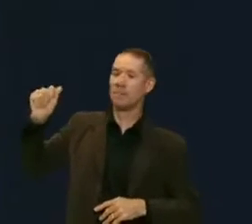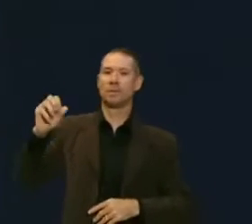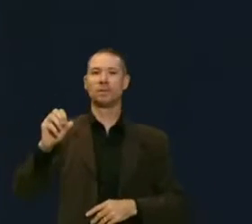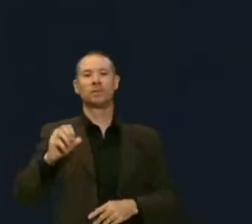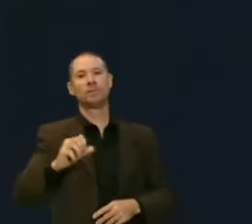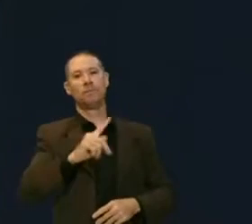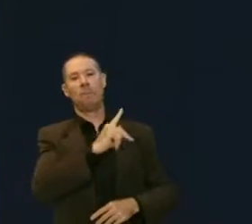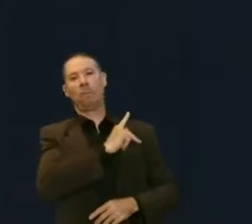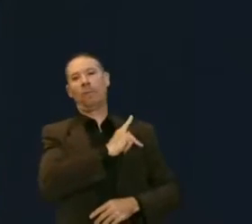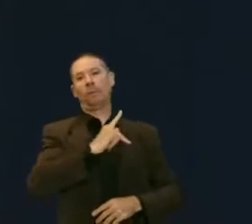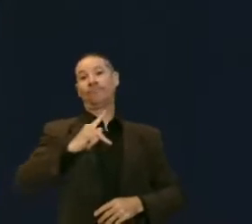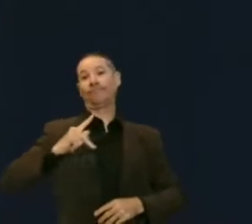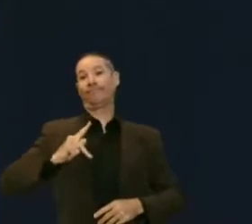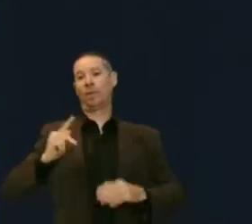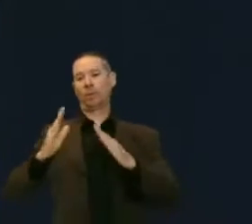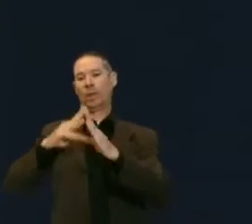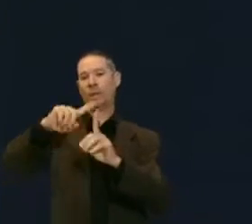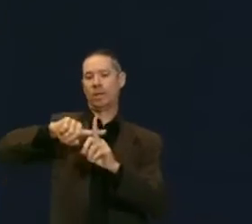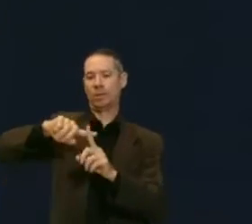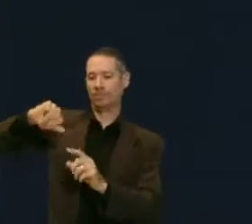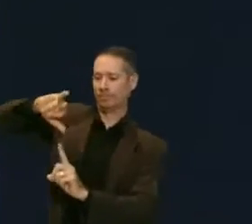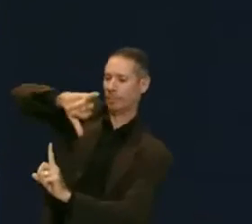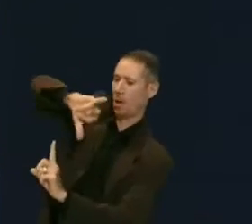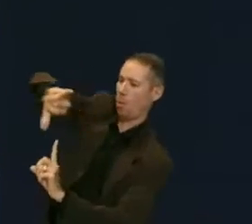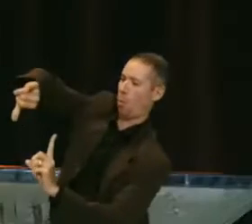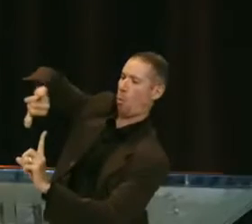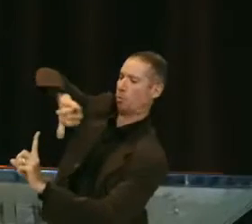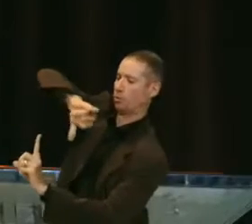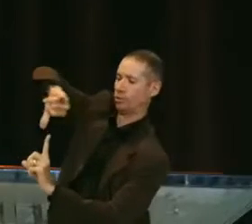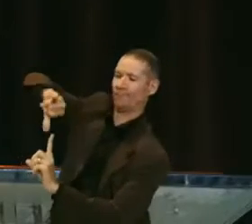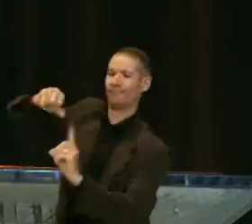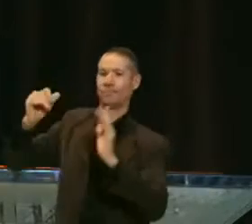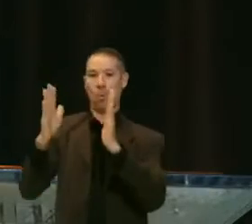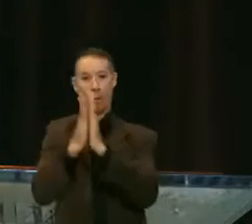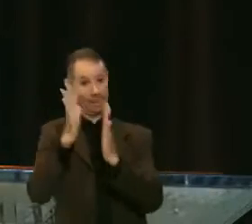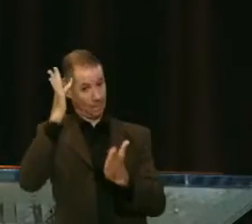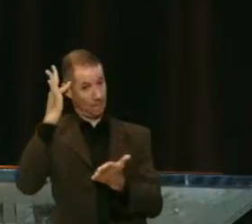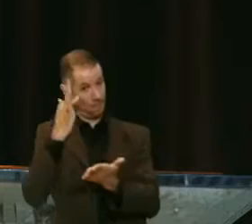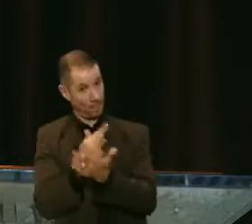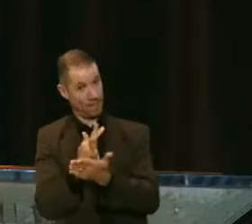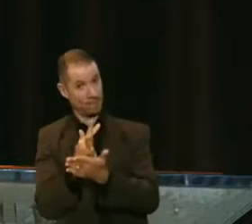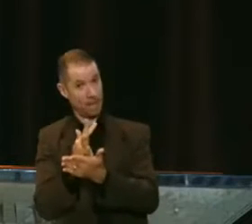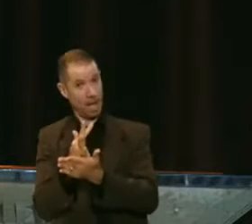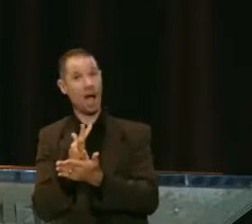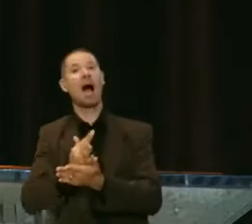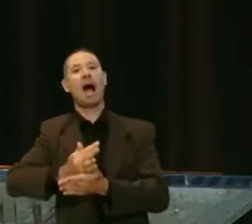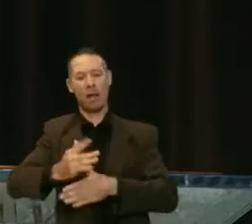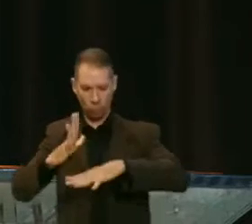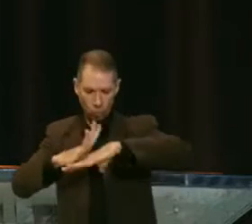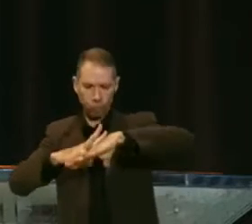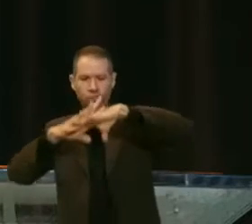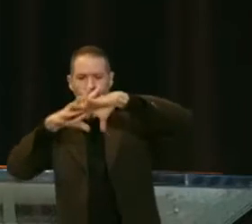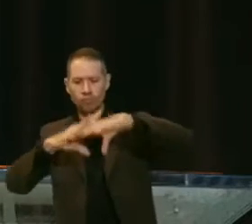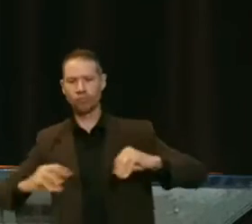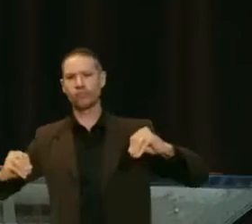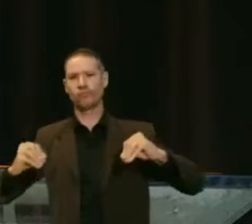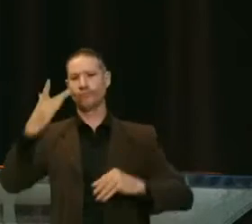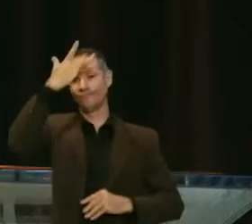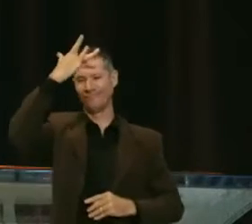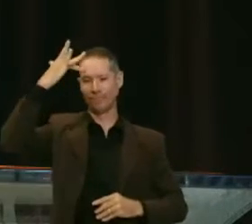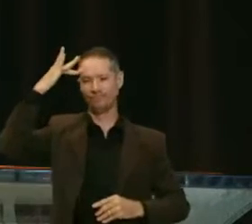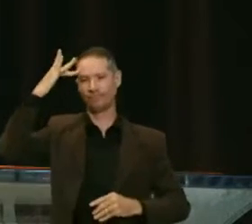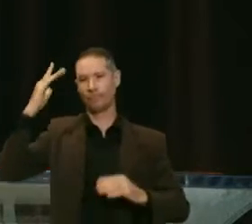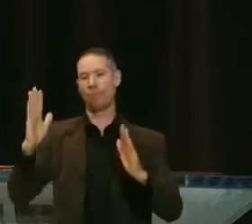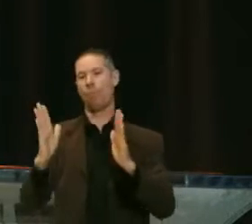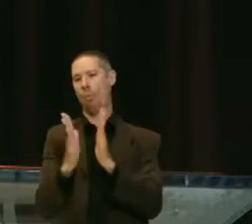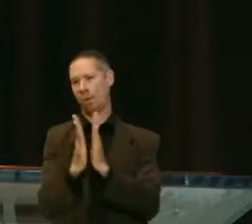da igreja, unjam com óleo, e a oração de fé salvará o enfermo. A